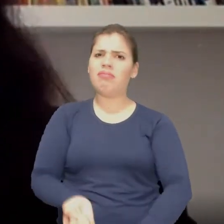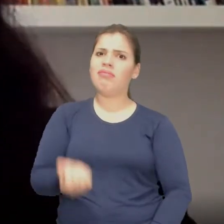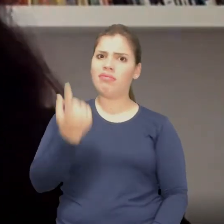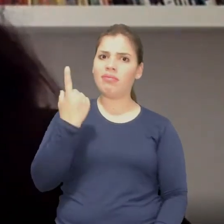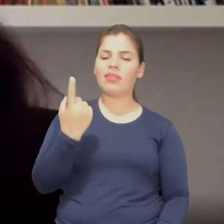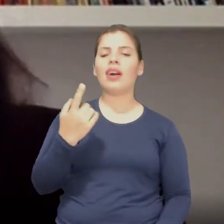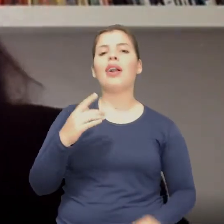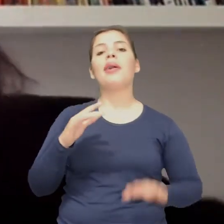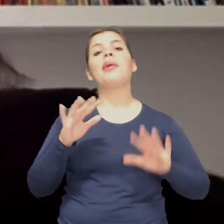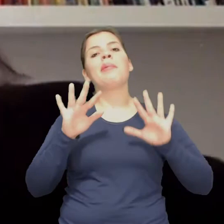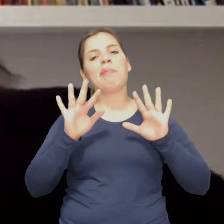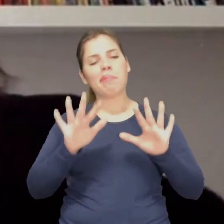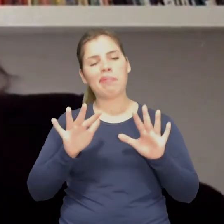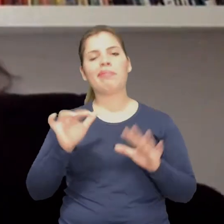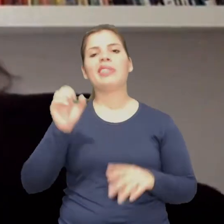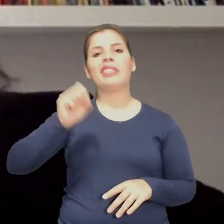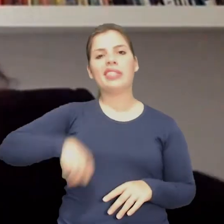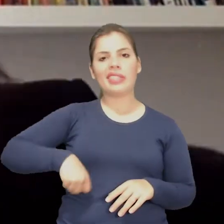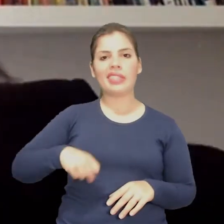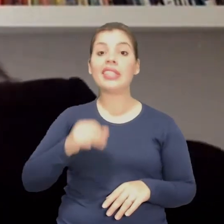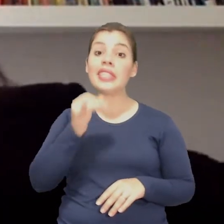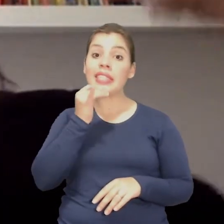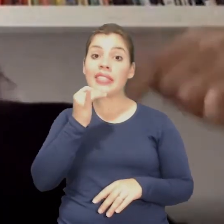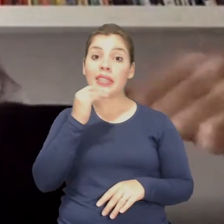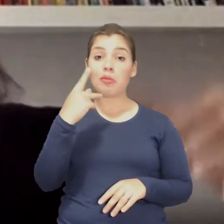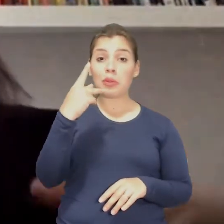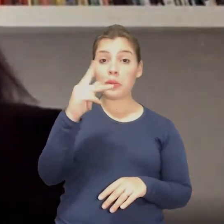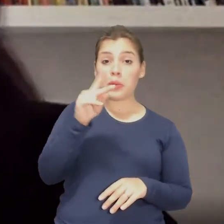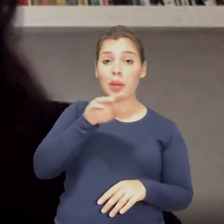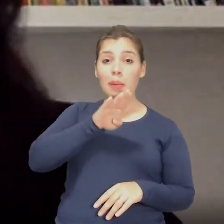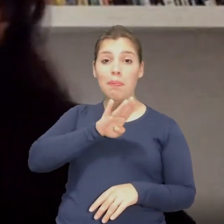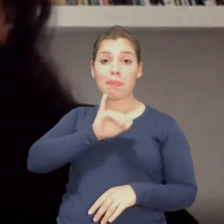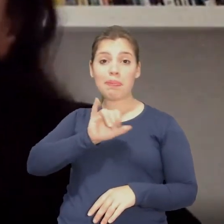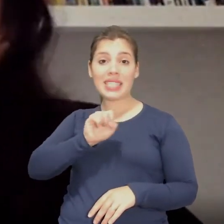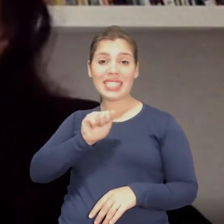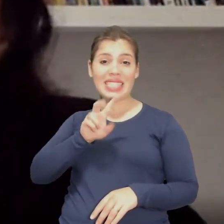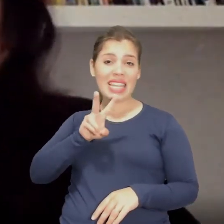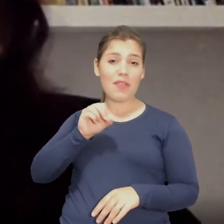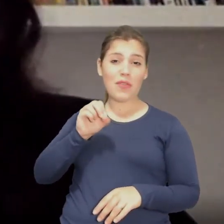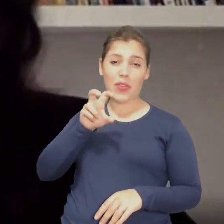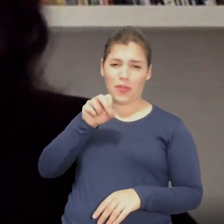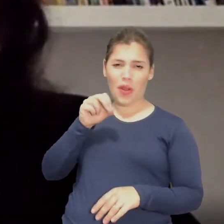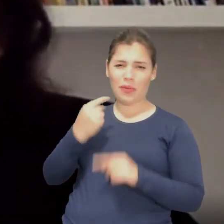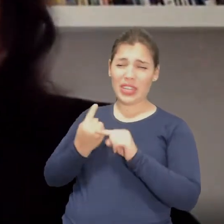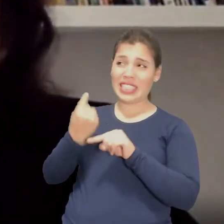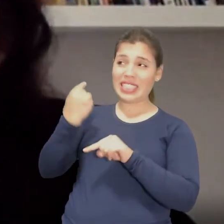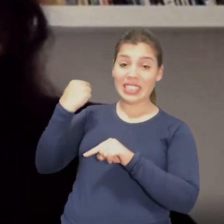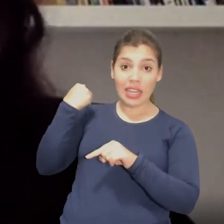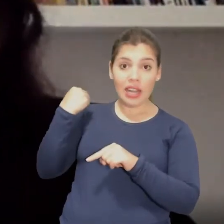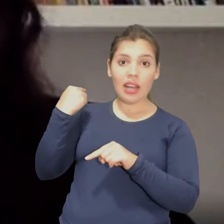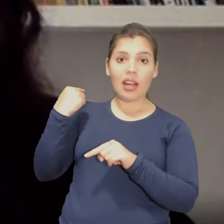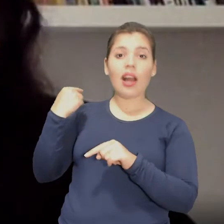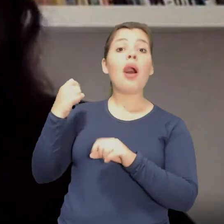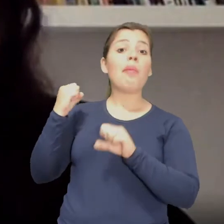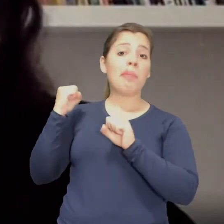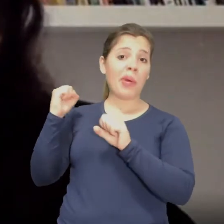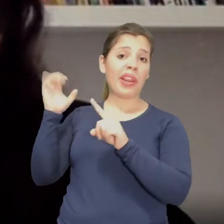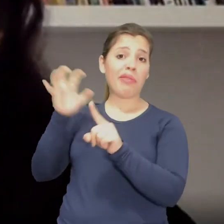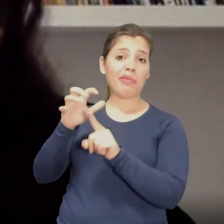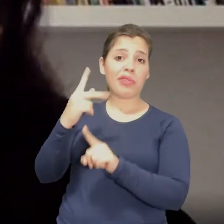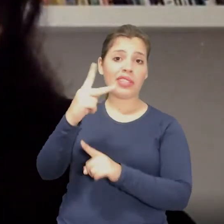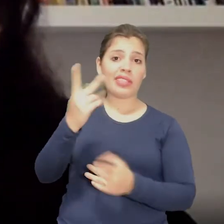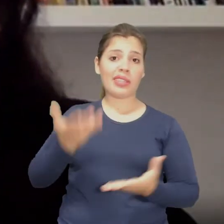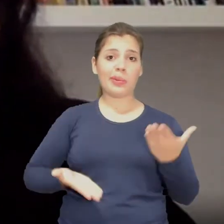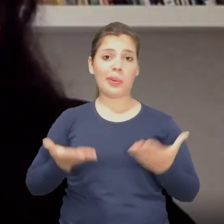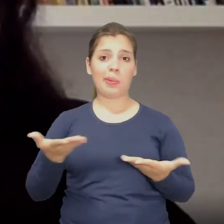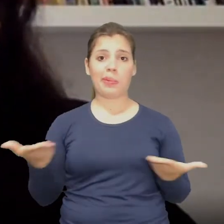né? Mas imagina, a sua bisavó, a dieta da sua bisavó pode interferir no seu peso agora. Assim.